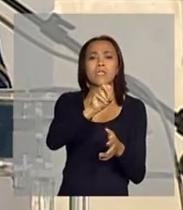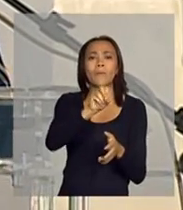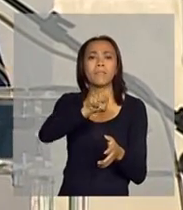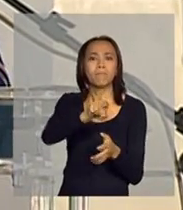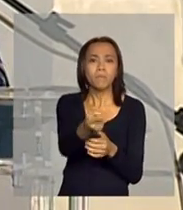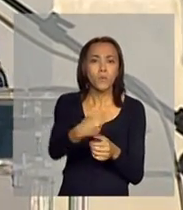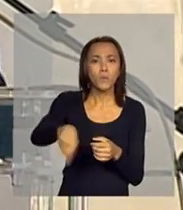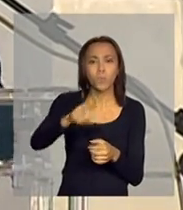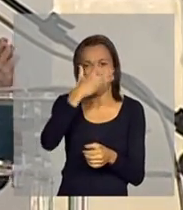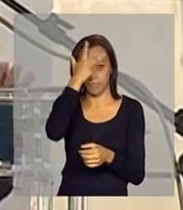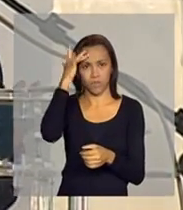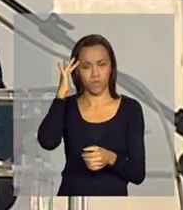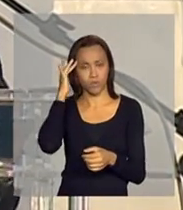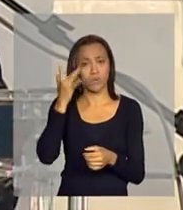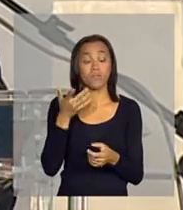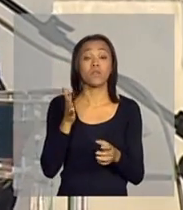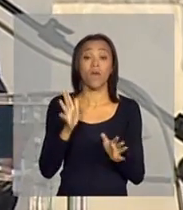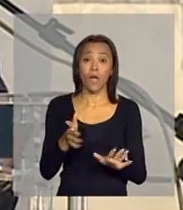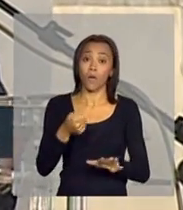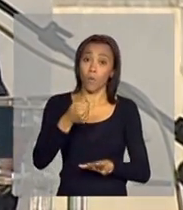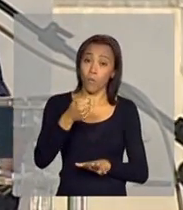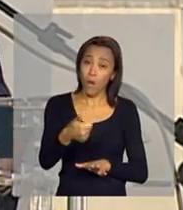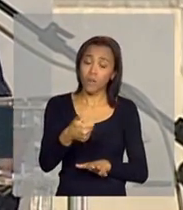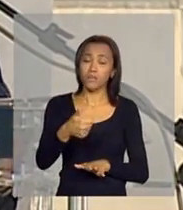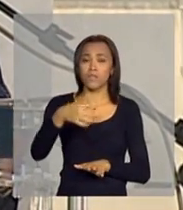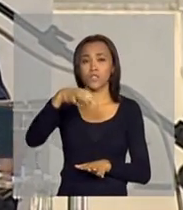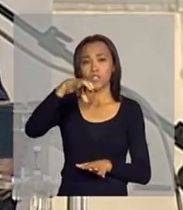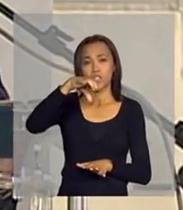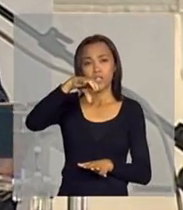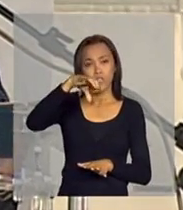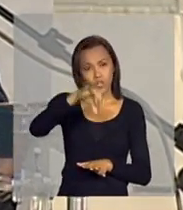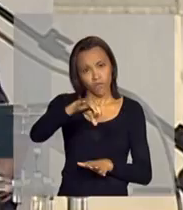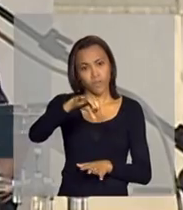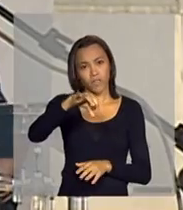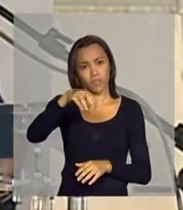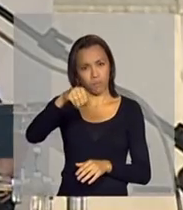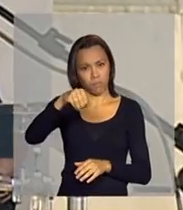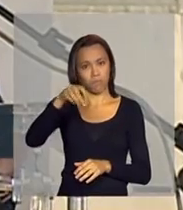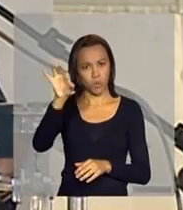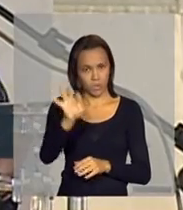habitantes, são quase 90% dos municípios,